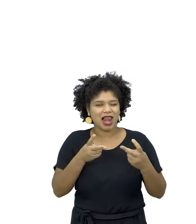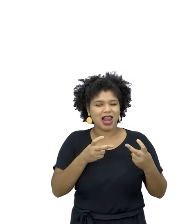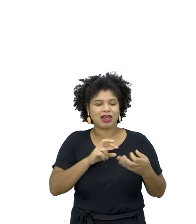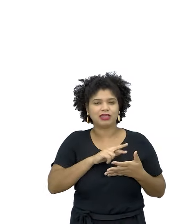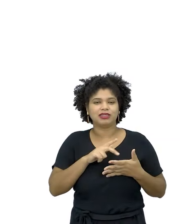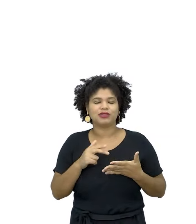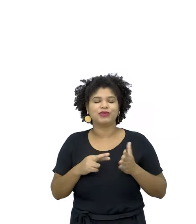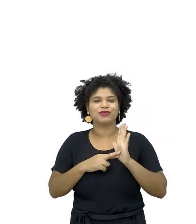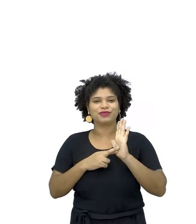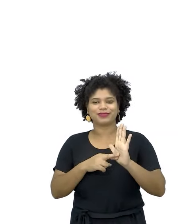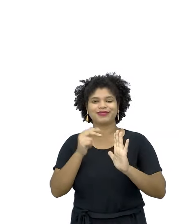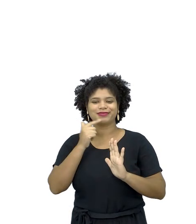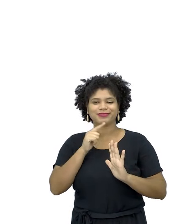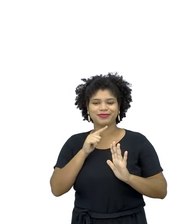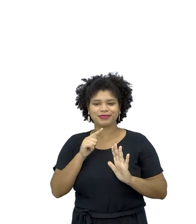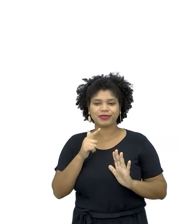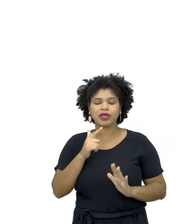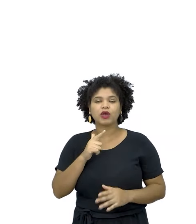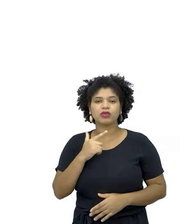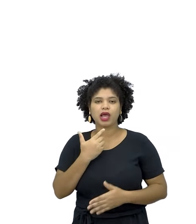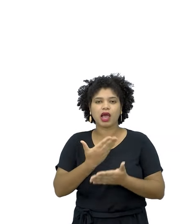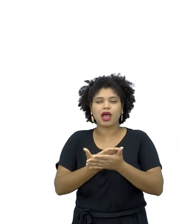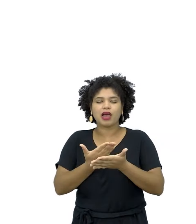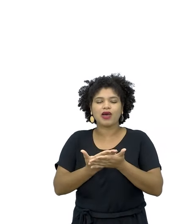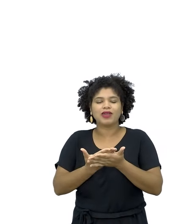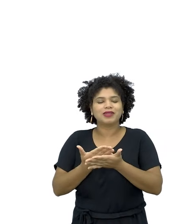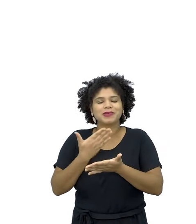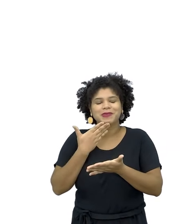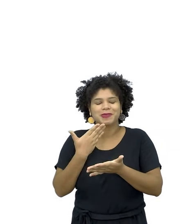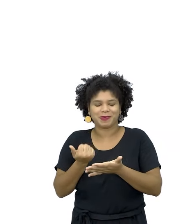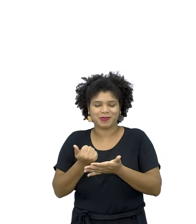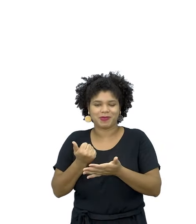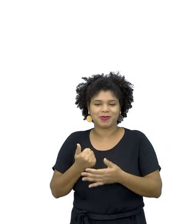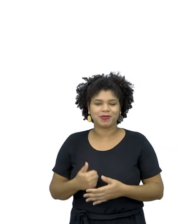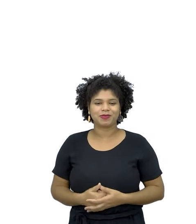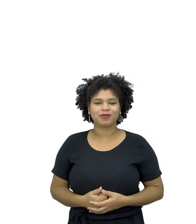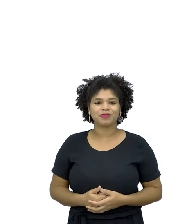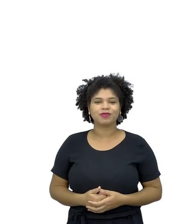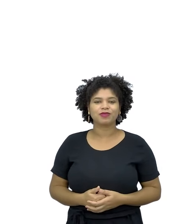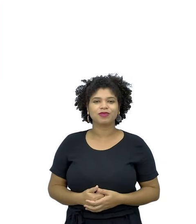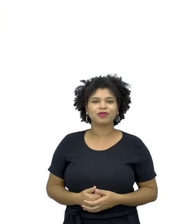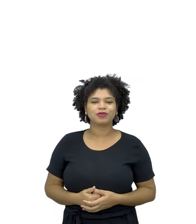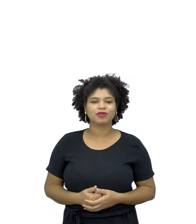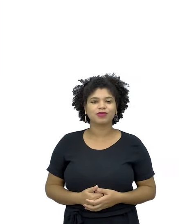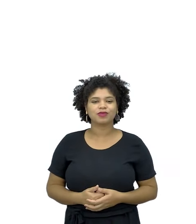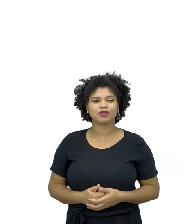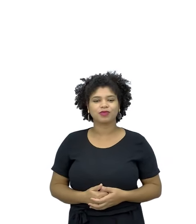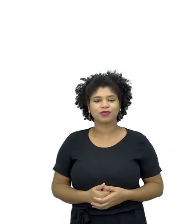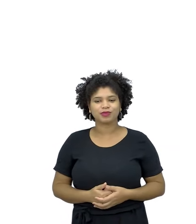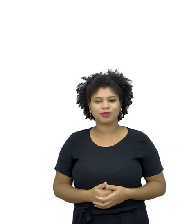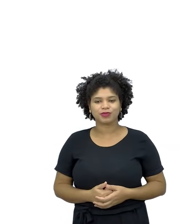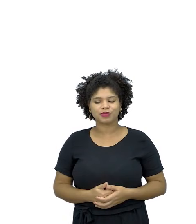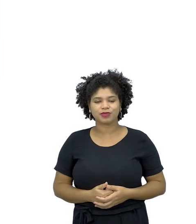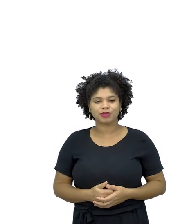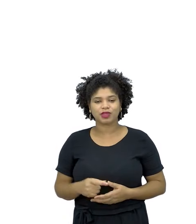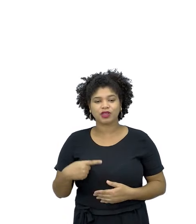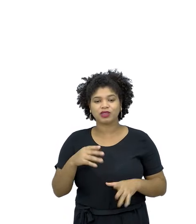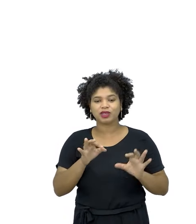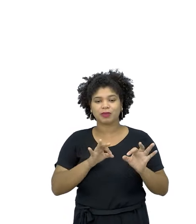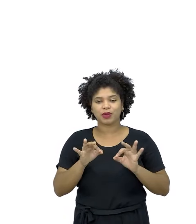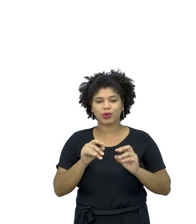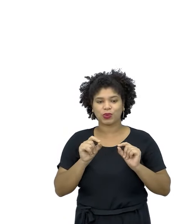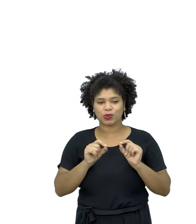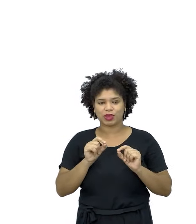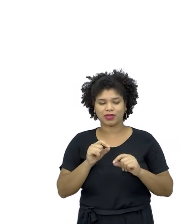de representação, tornando essa aula mais rica para nós. Bom, então, o que é essa aí que nós separamos para